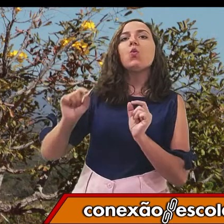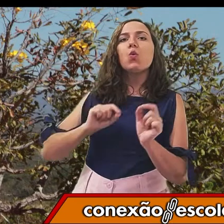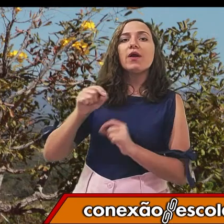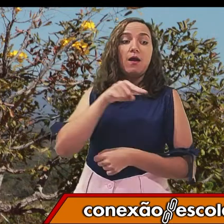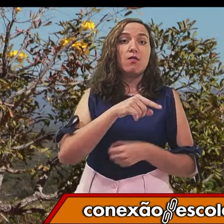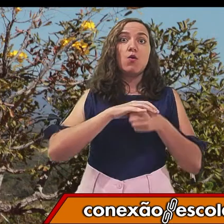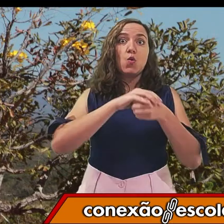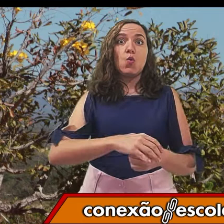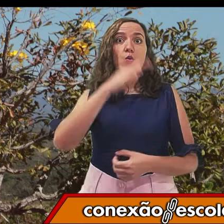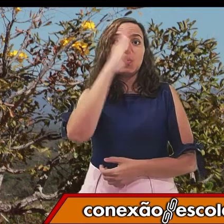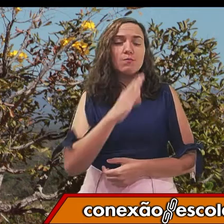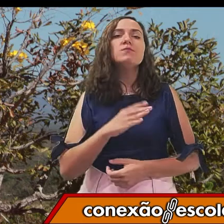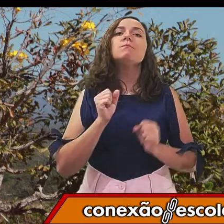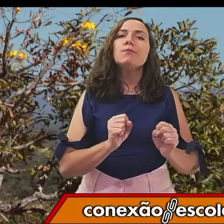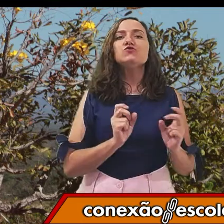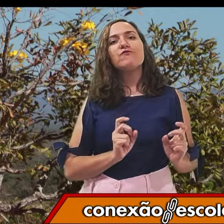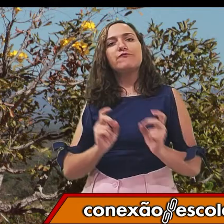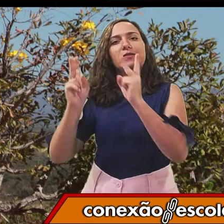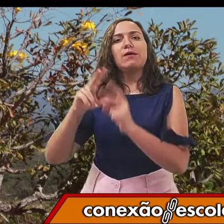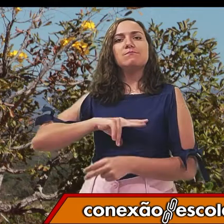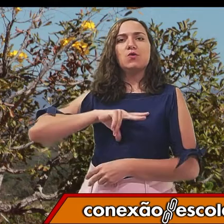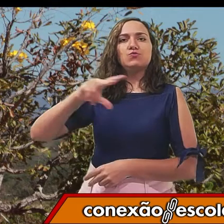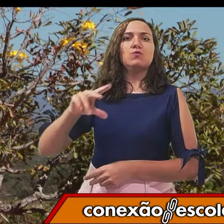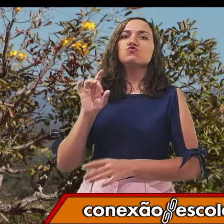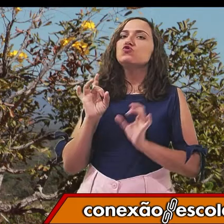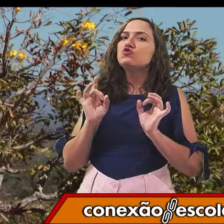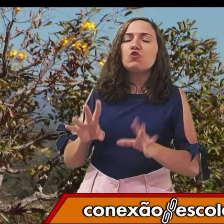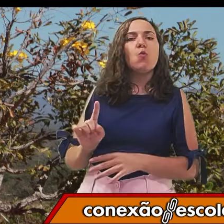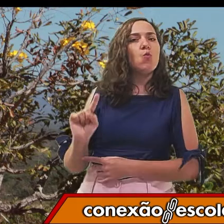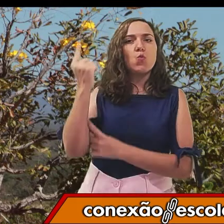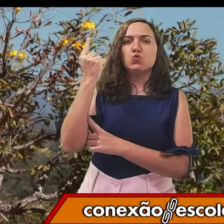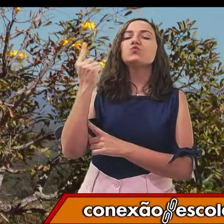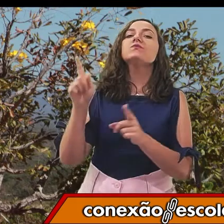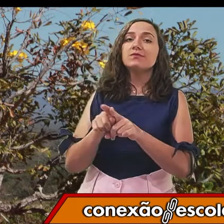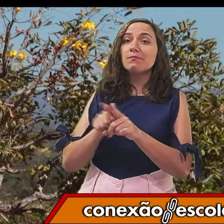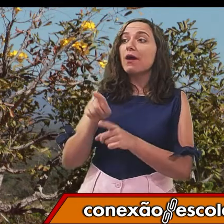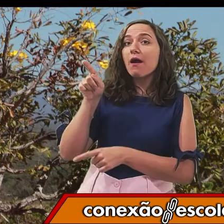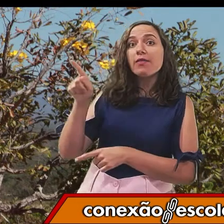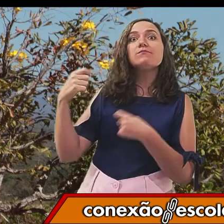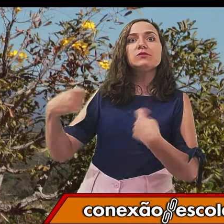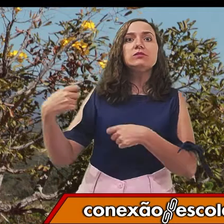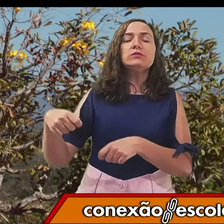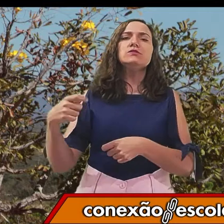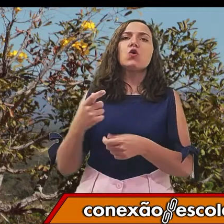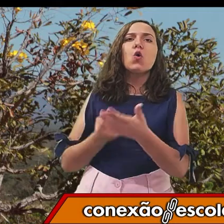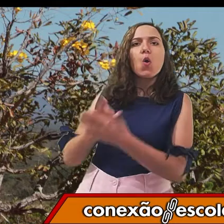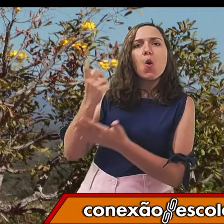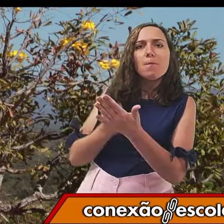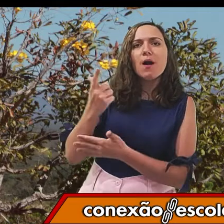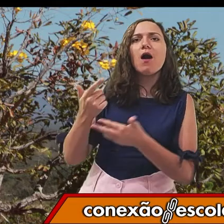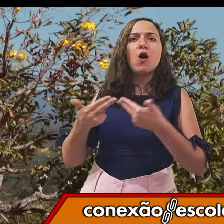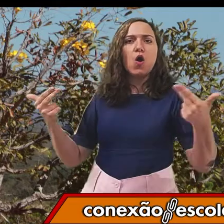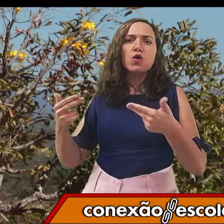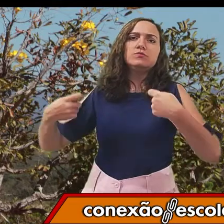podia vender seus produtos para a metrópole e era obrigada a comprar dela os produtos manufaturados de